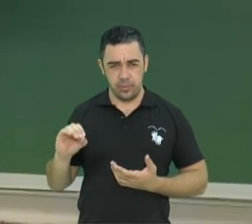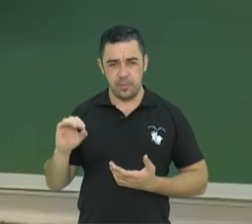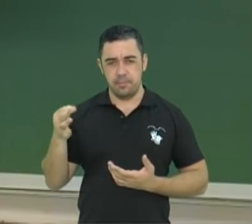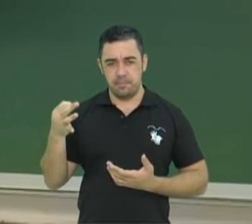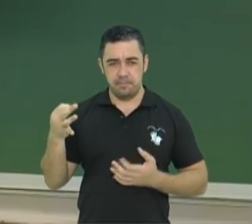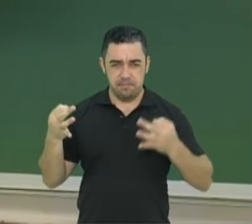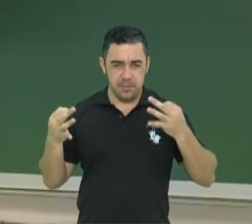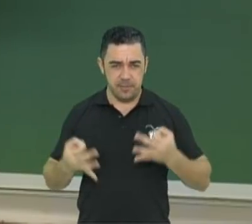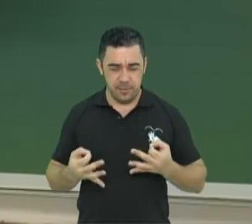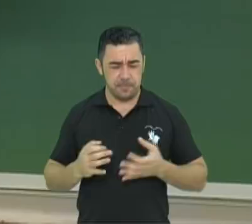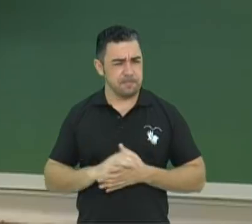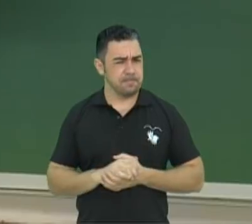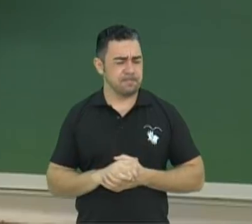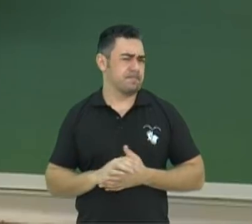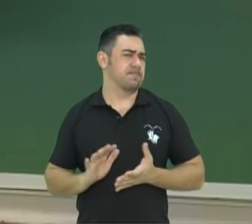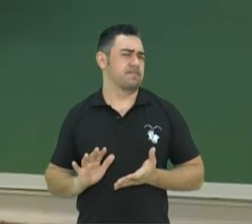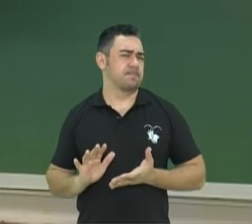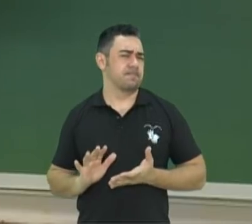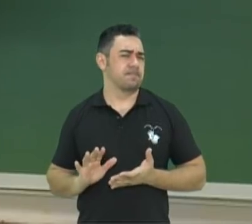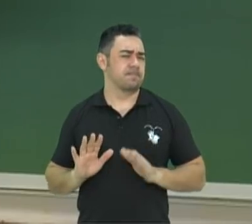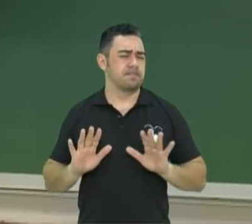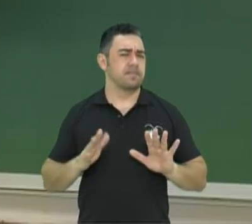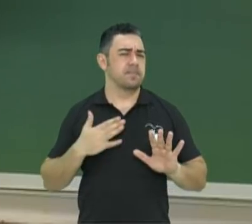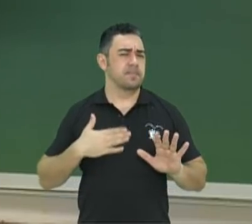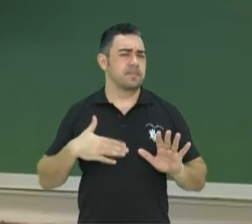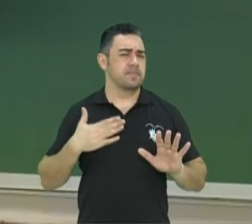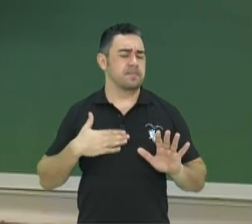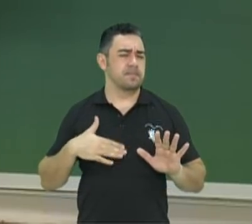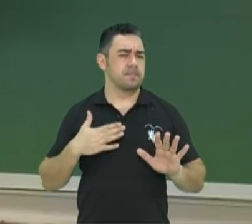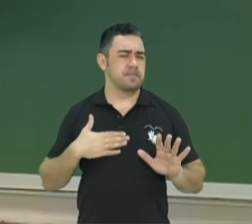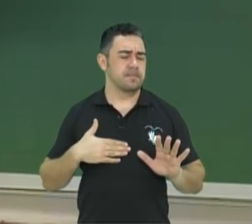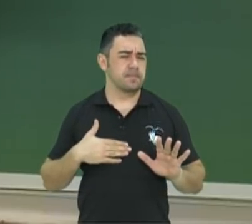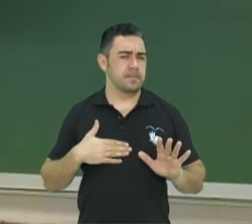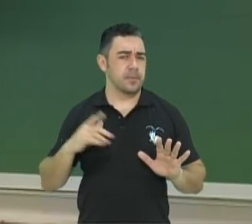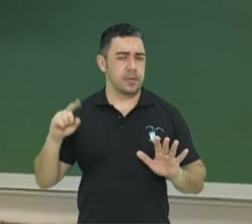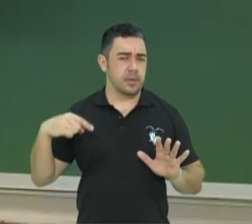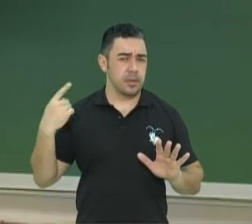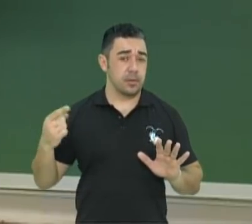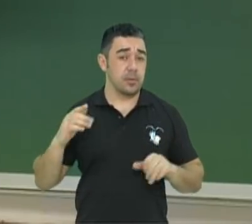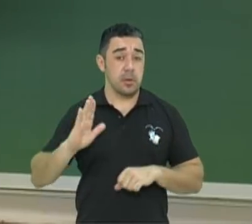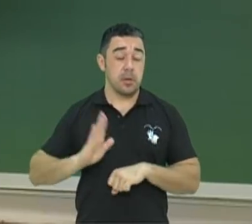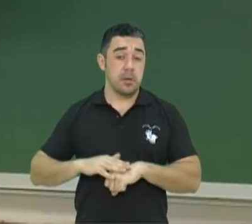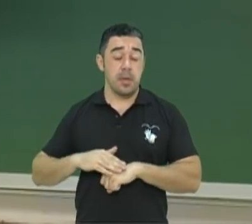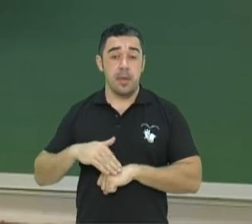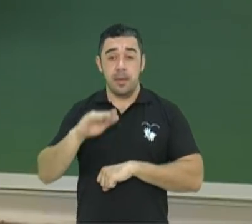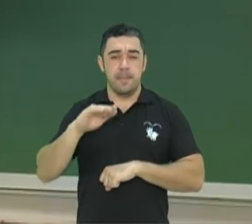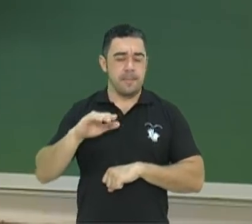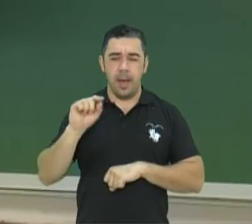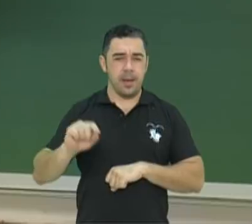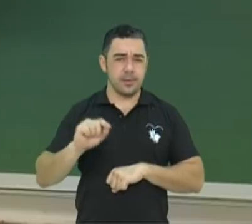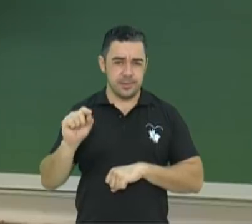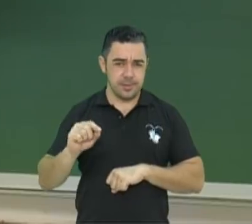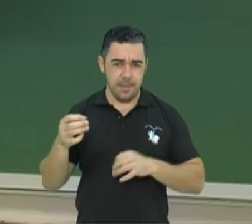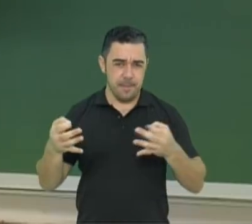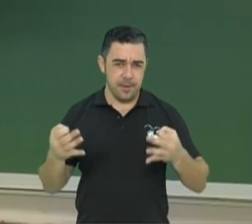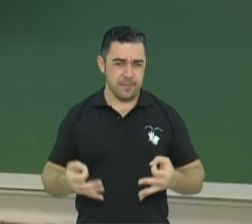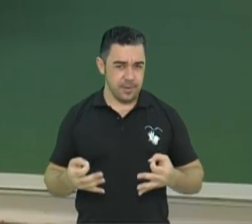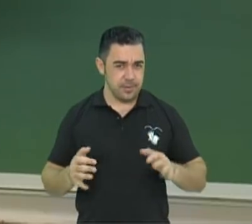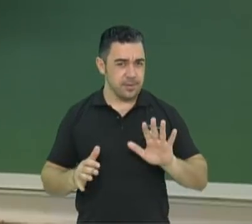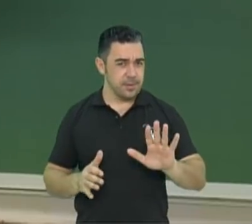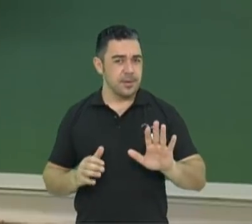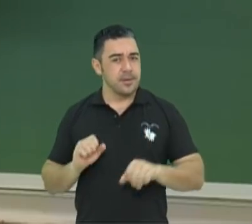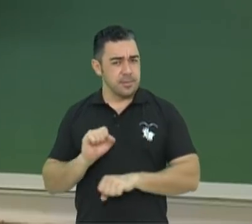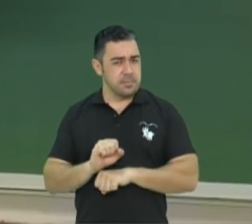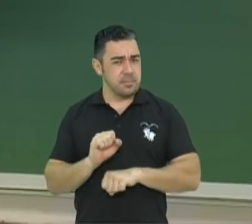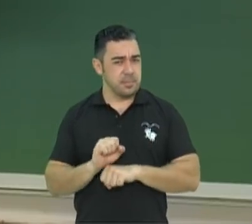pretérito perfeito. Eu falei para ele: mas calma aí, porque tem depois o pretérito mais que perfeito, certo? Então aguarde